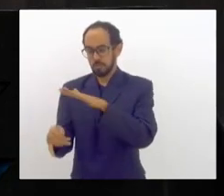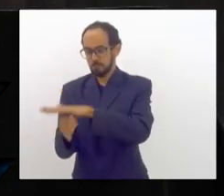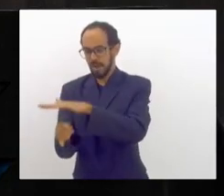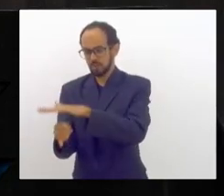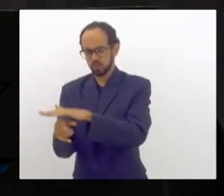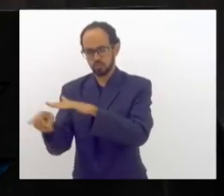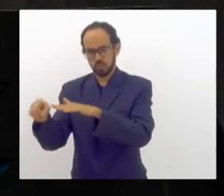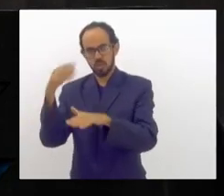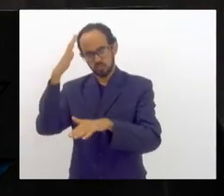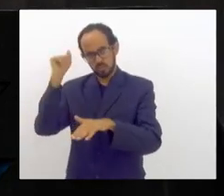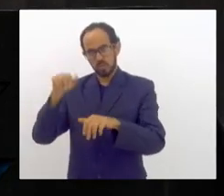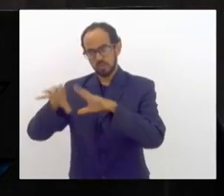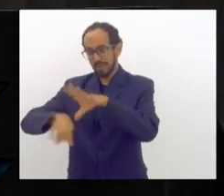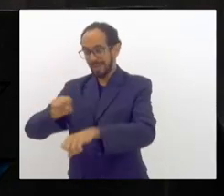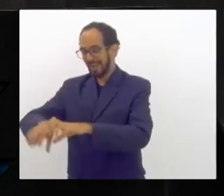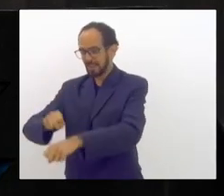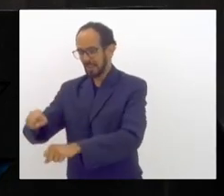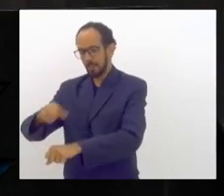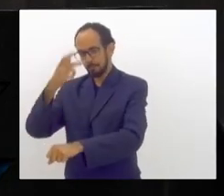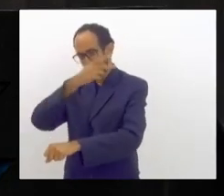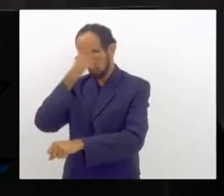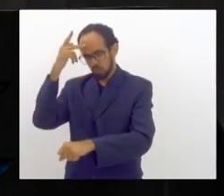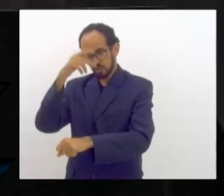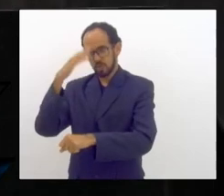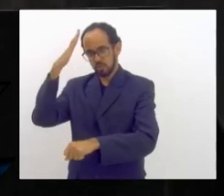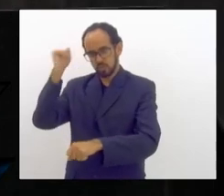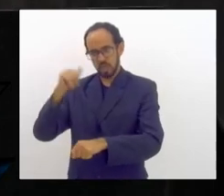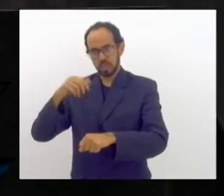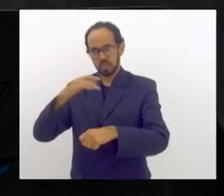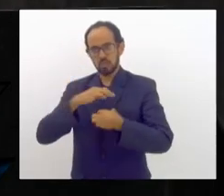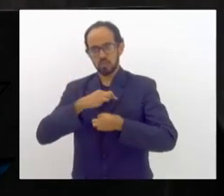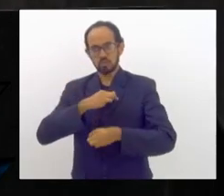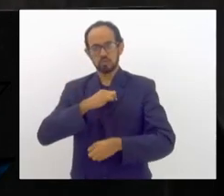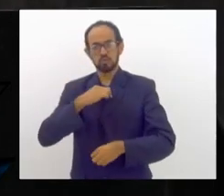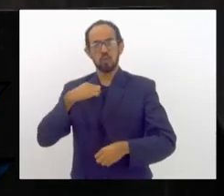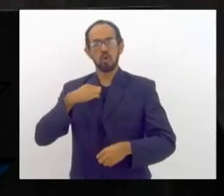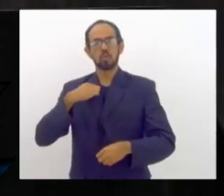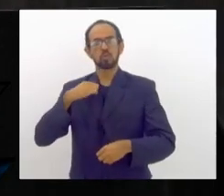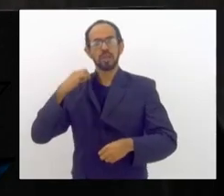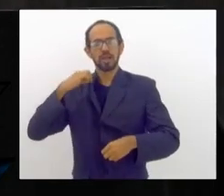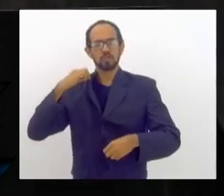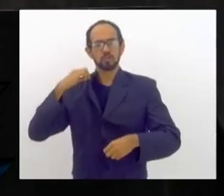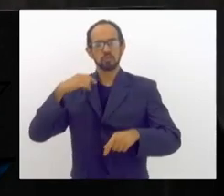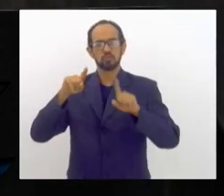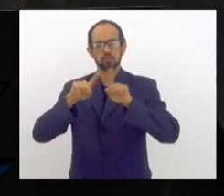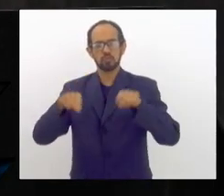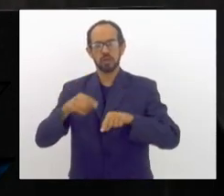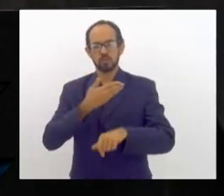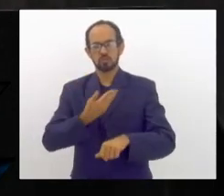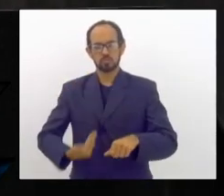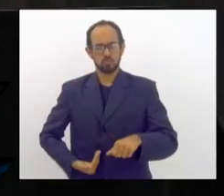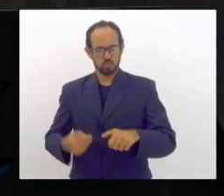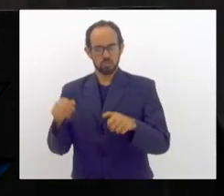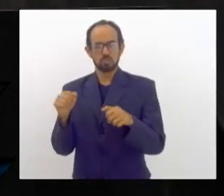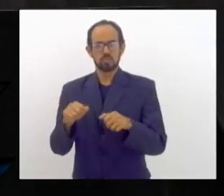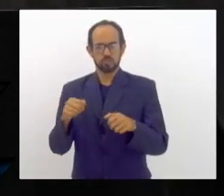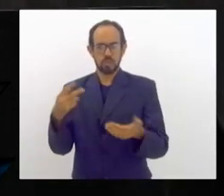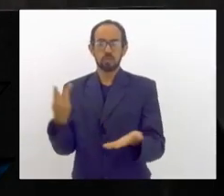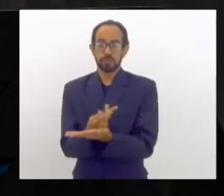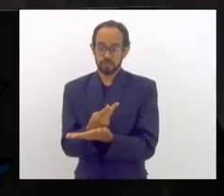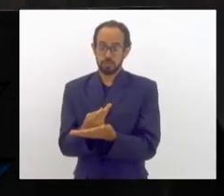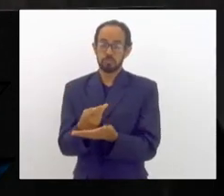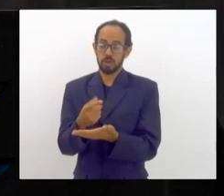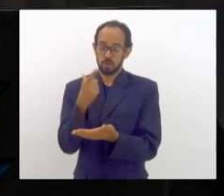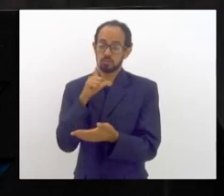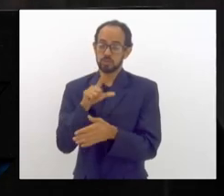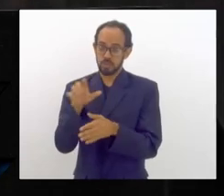pessoas. Eu sei o que os voluntários e os servidores públicos passaram para poder resgatar.